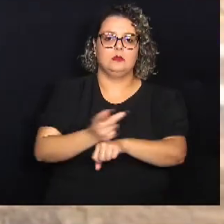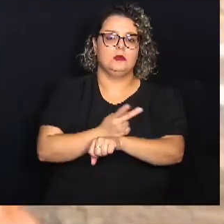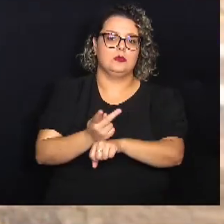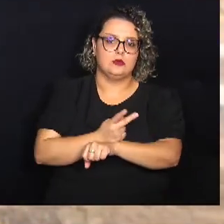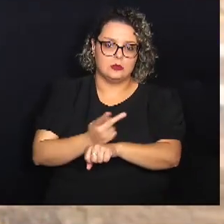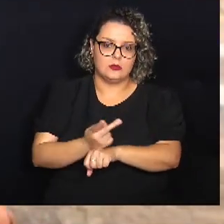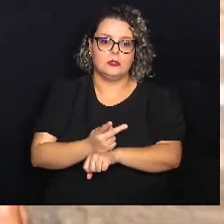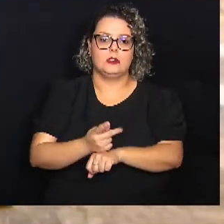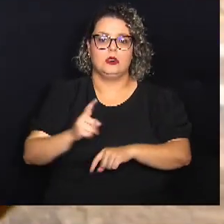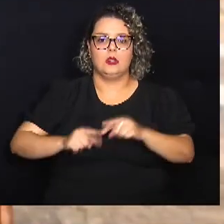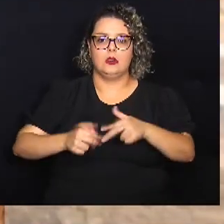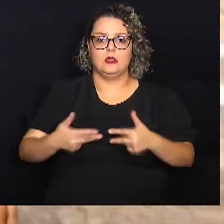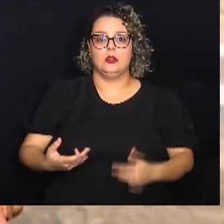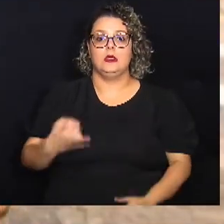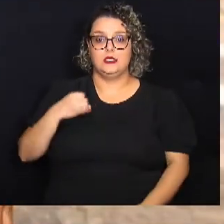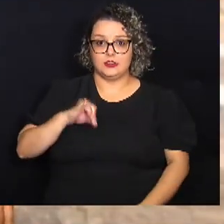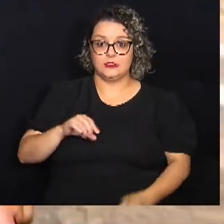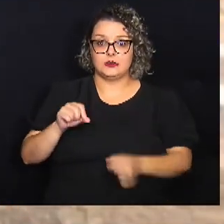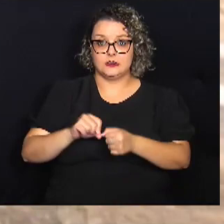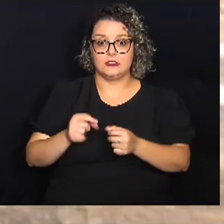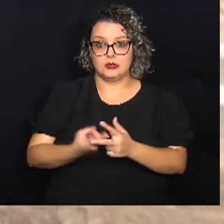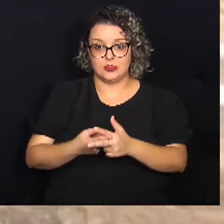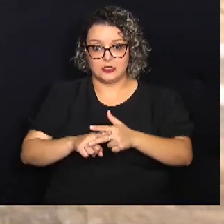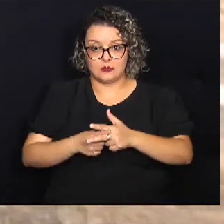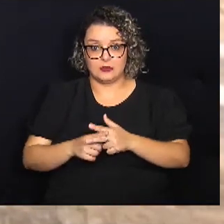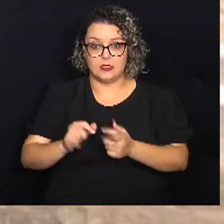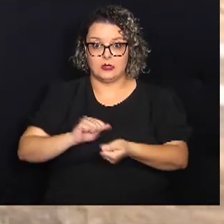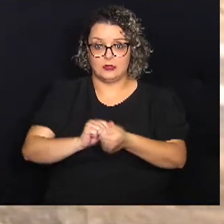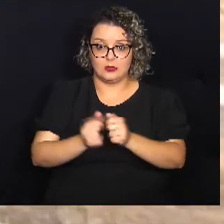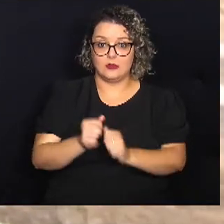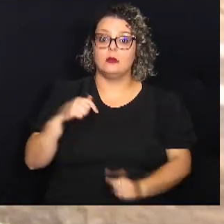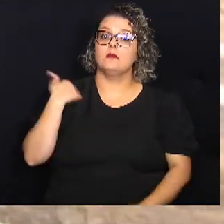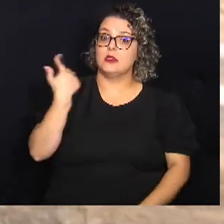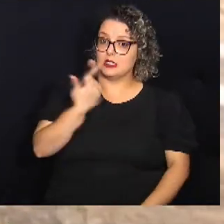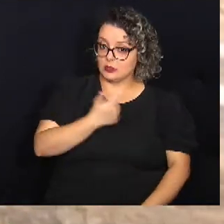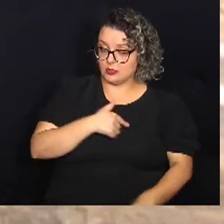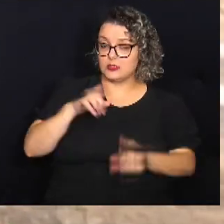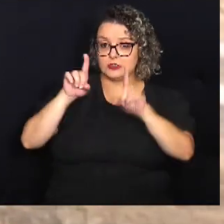mercadoria. Se fizer essa revitalização, para